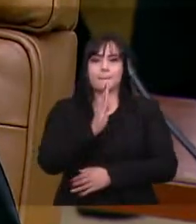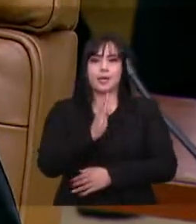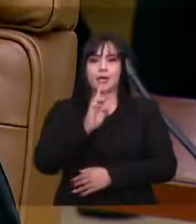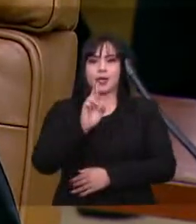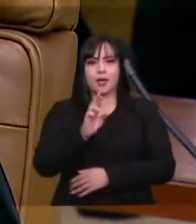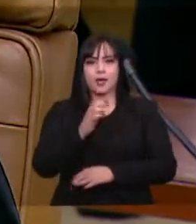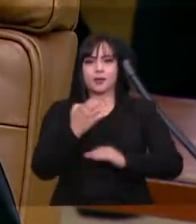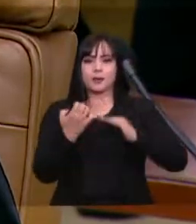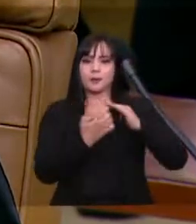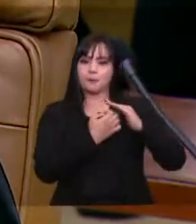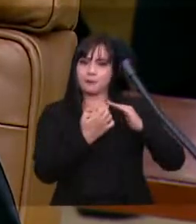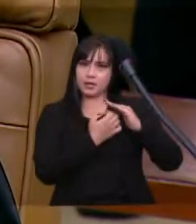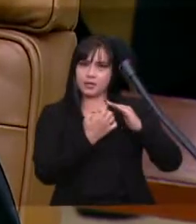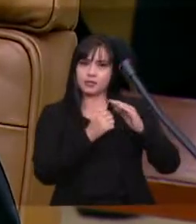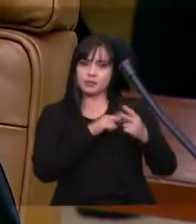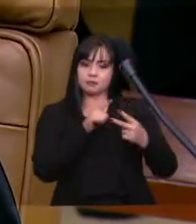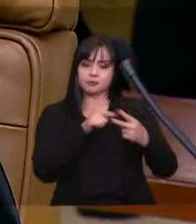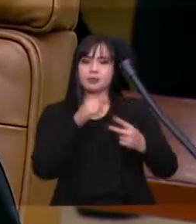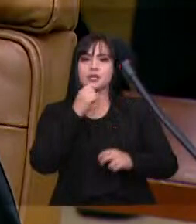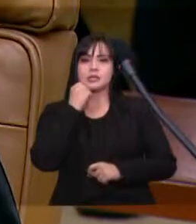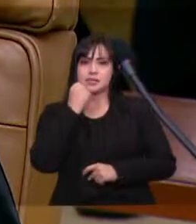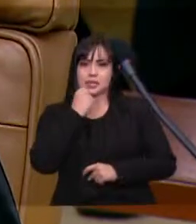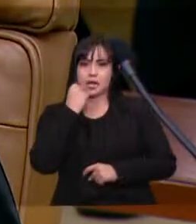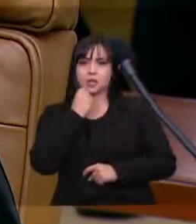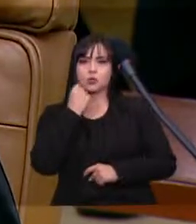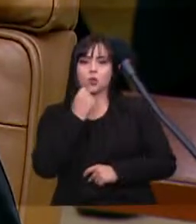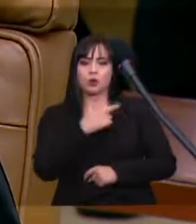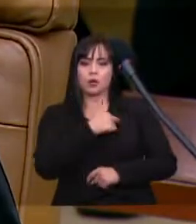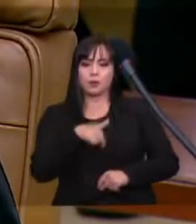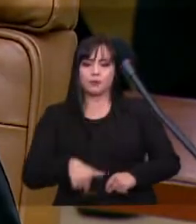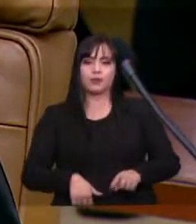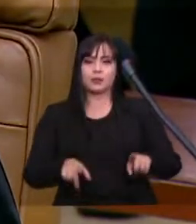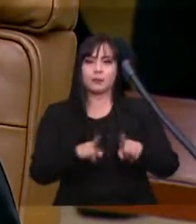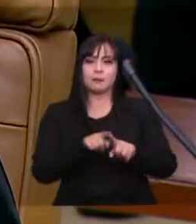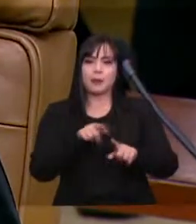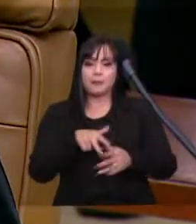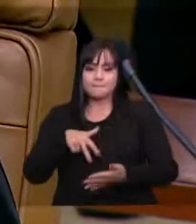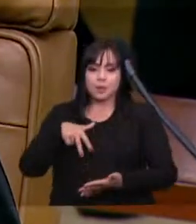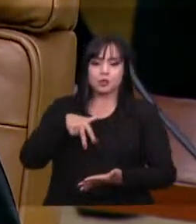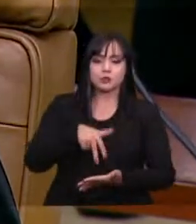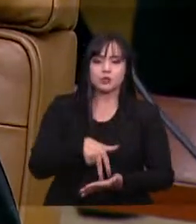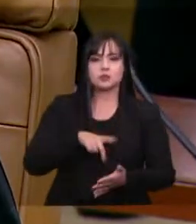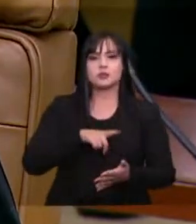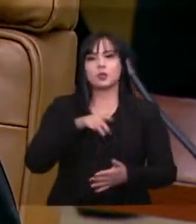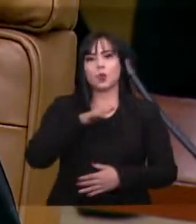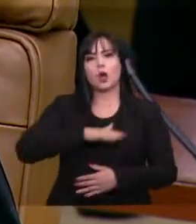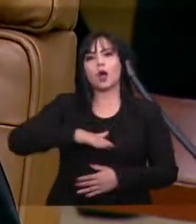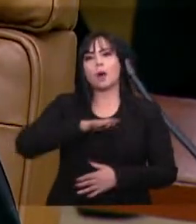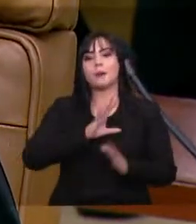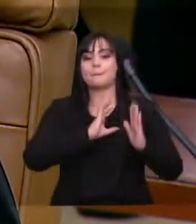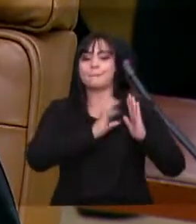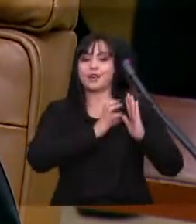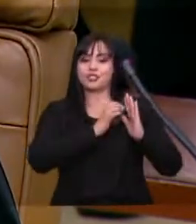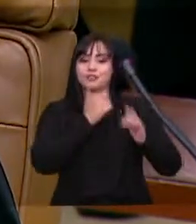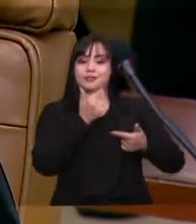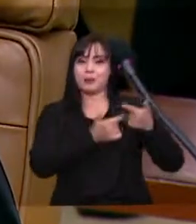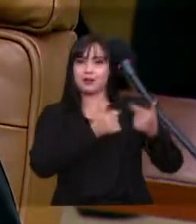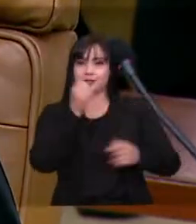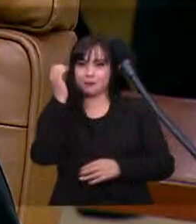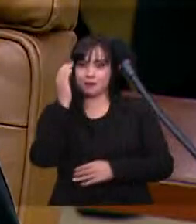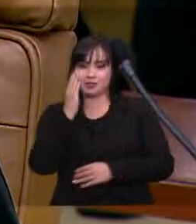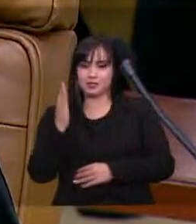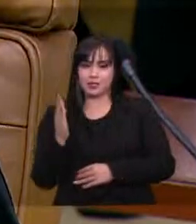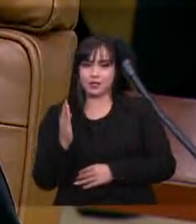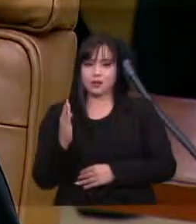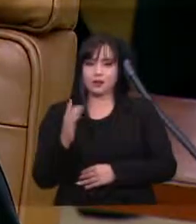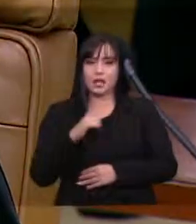BR distribuidora na qualidade então do senador da República então protagonismo exercido no âmbito do partido trabalhista brasileiro